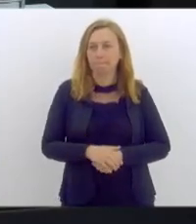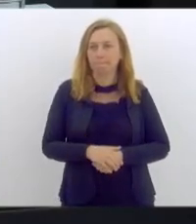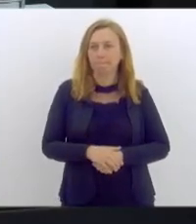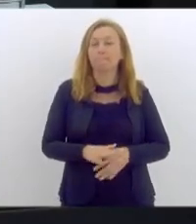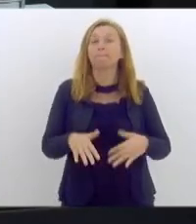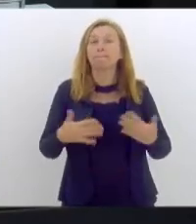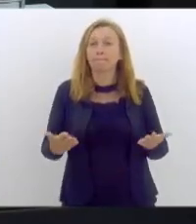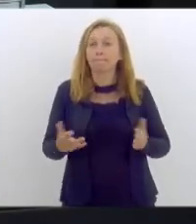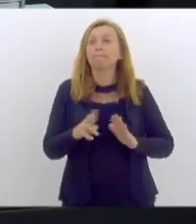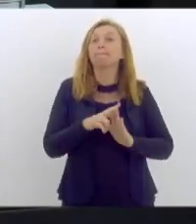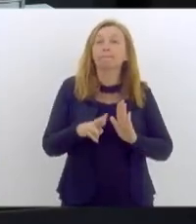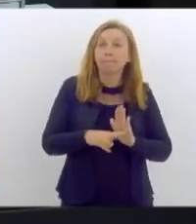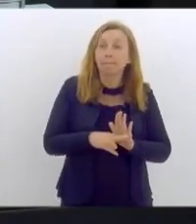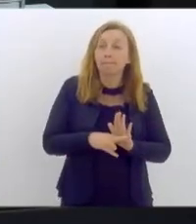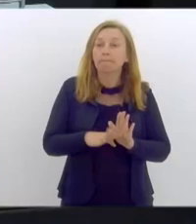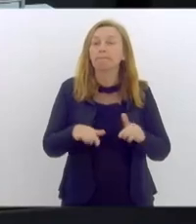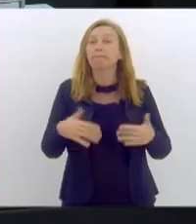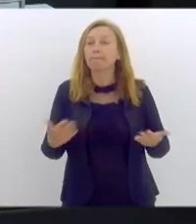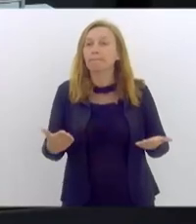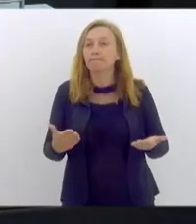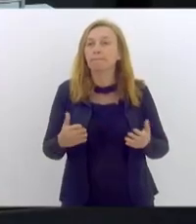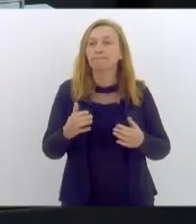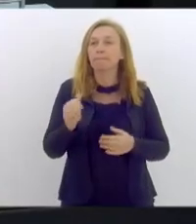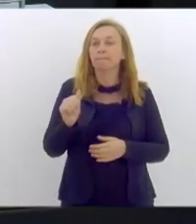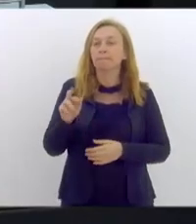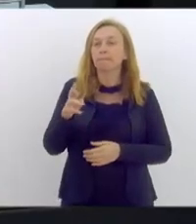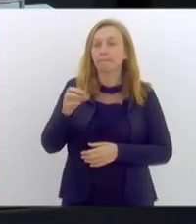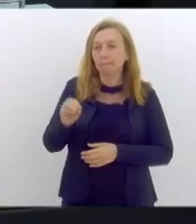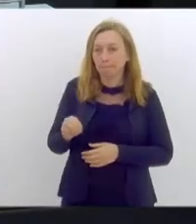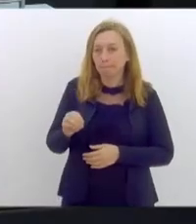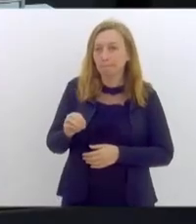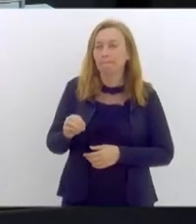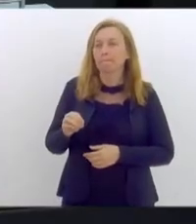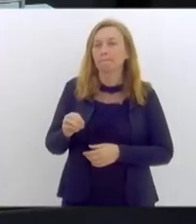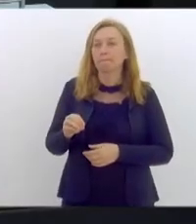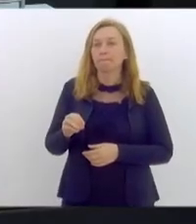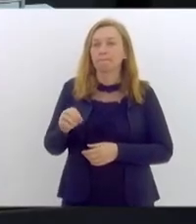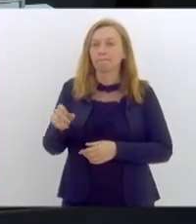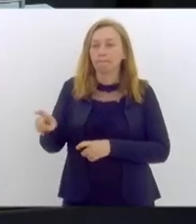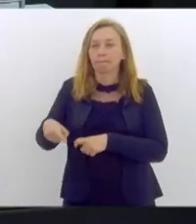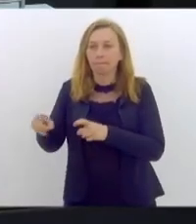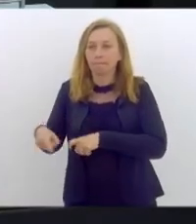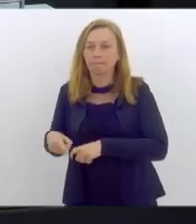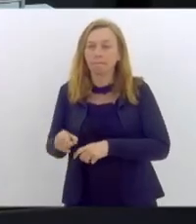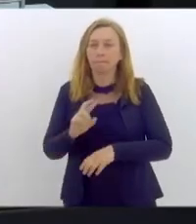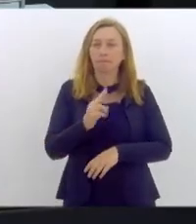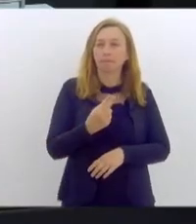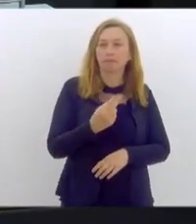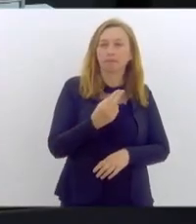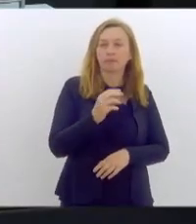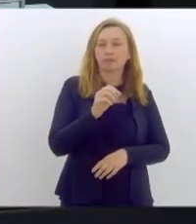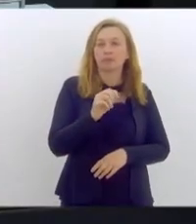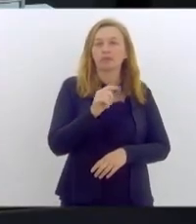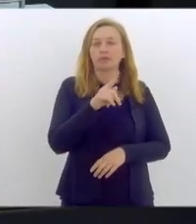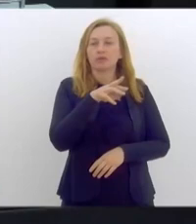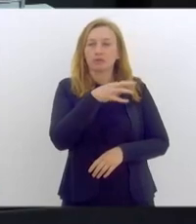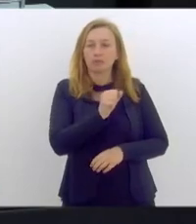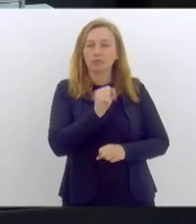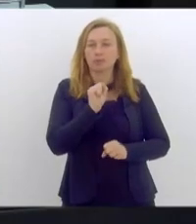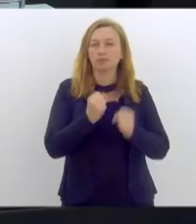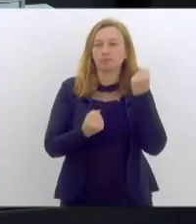qual seria o critério né Qual que é o Agro produtor agroindústria que precisa mais né a dar soja ou a do arroz